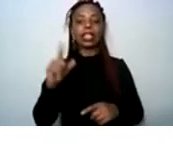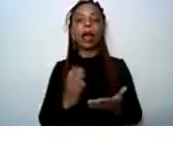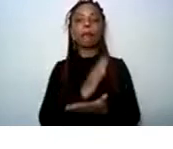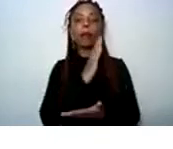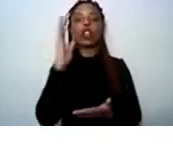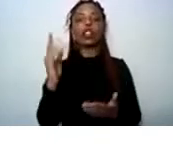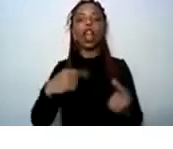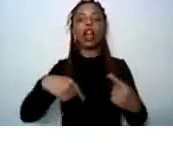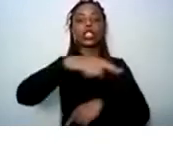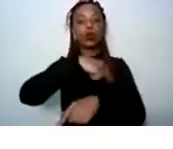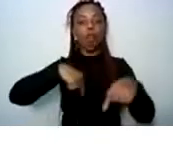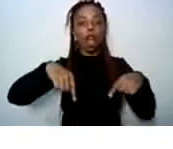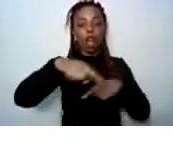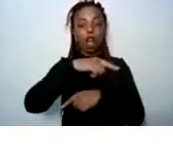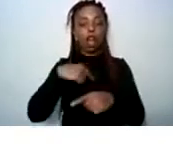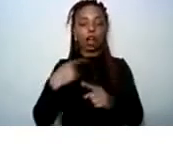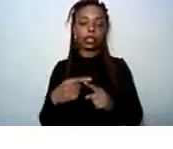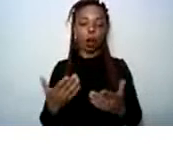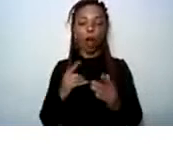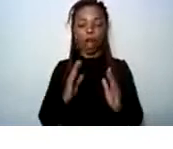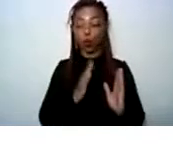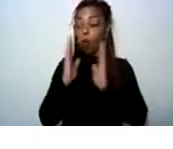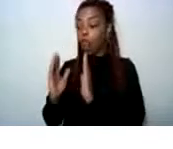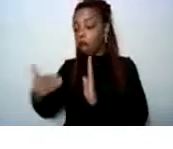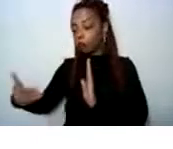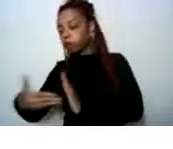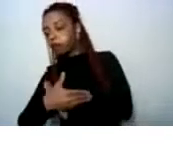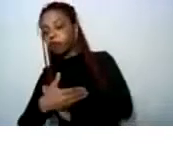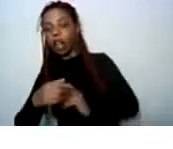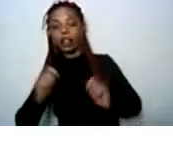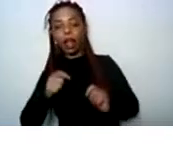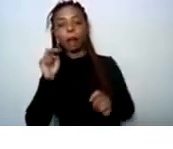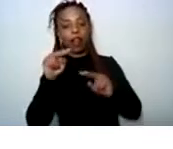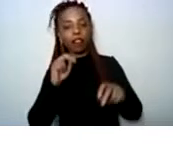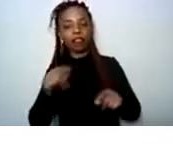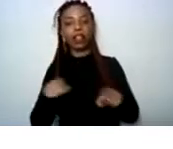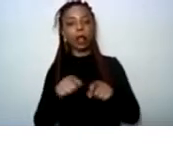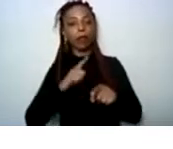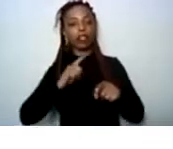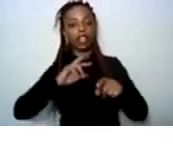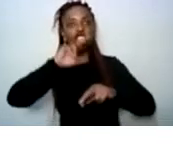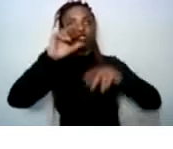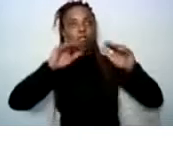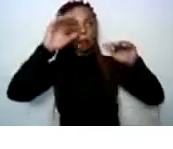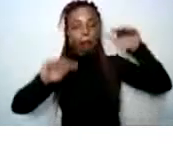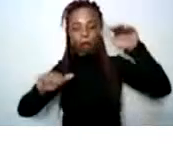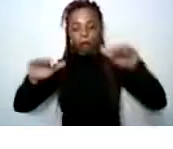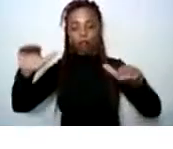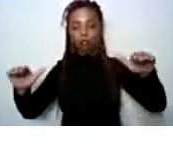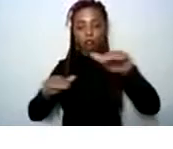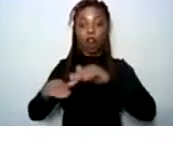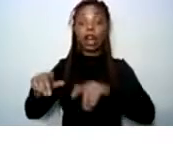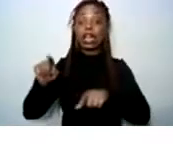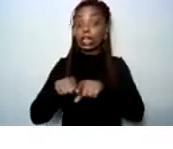né, então é uma entrada lateral, aonde a gente consegue novamente perceber esses elementos escalonados e o material de composição